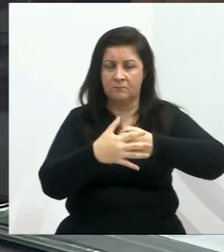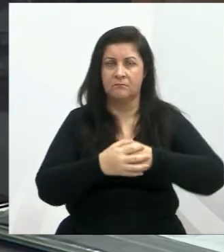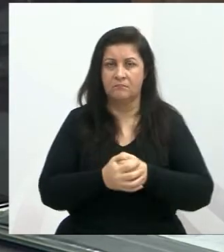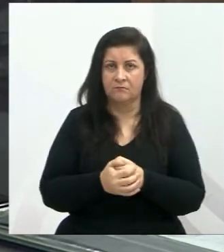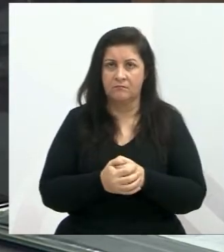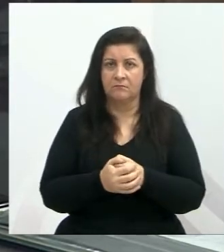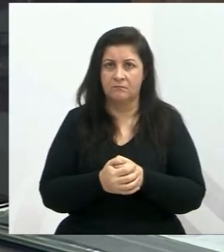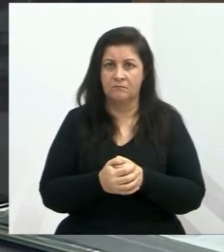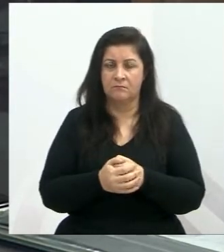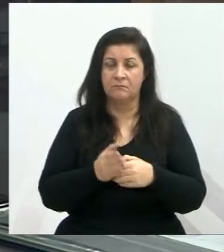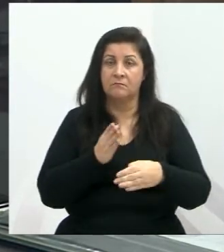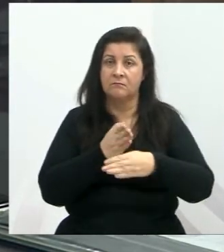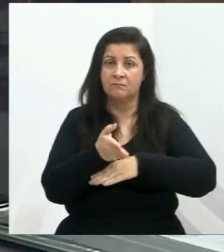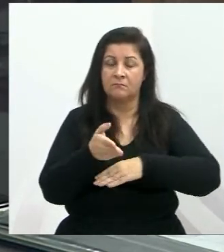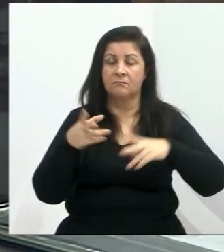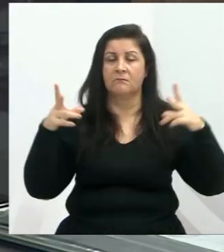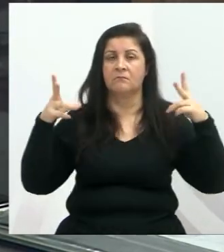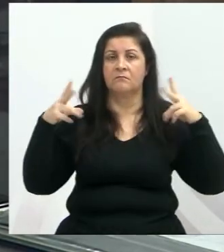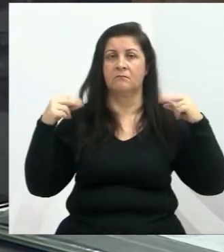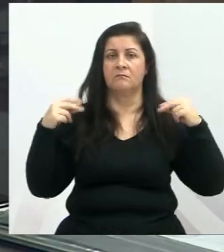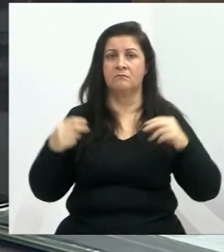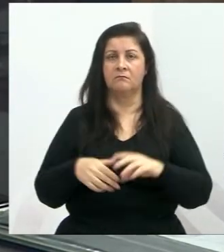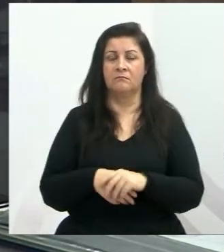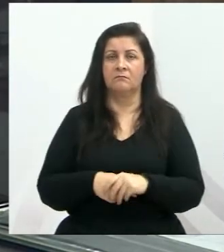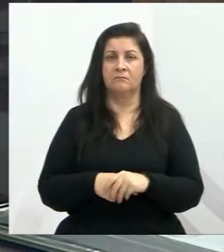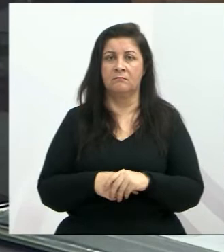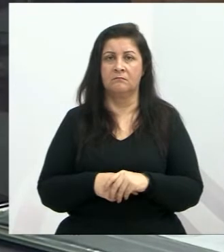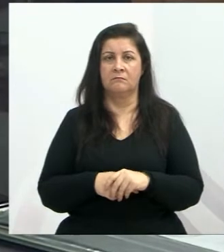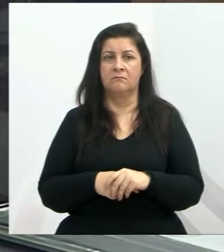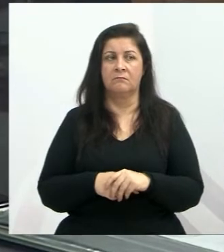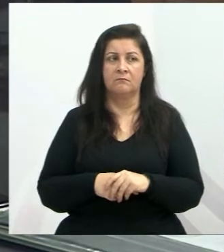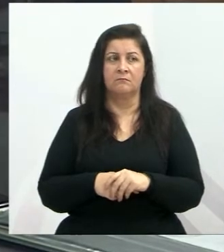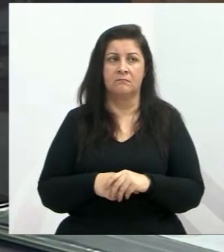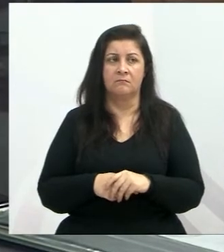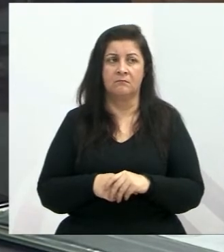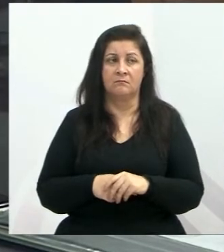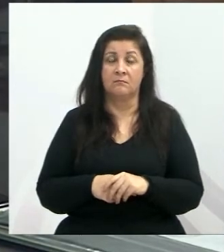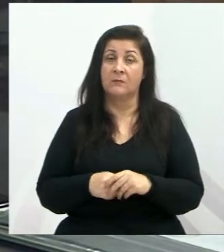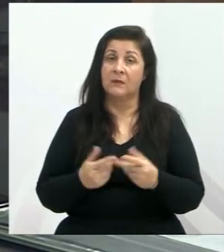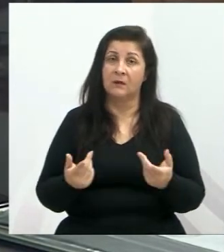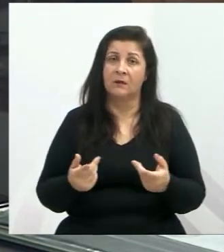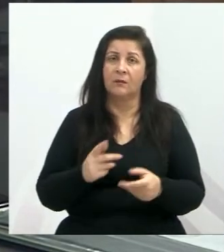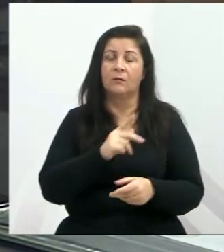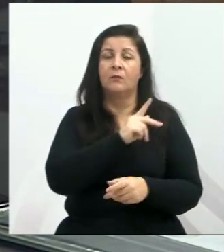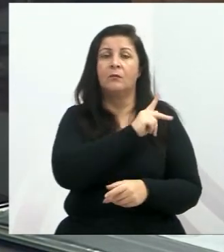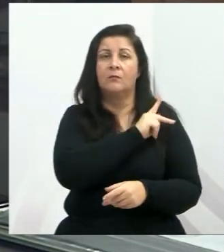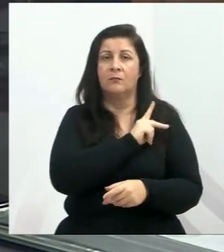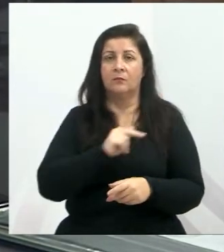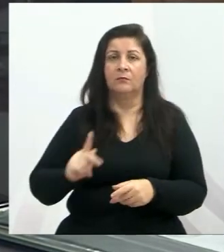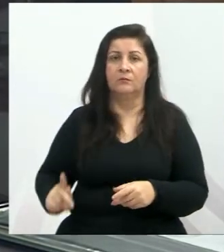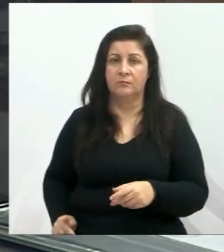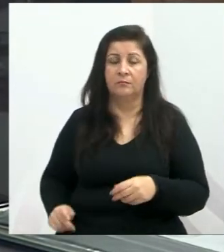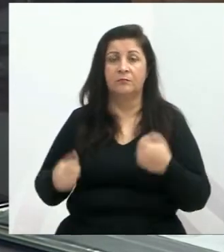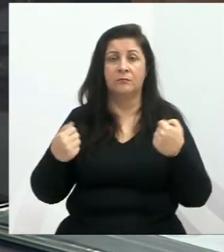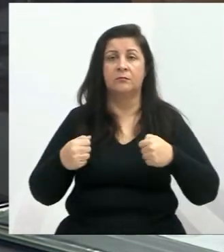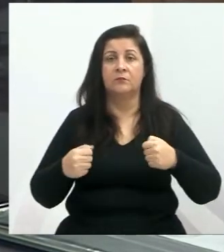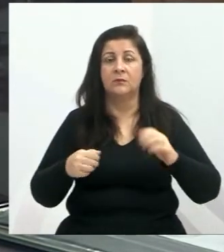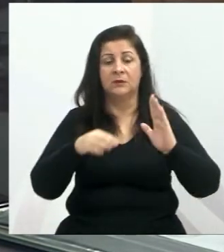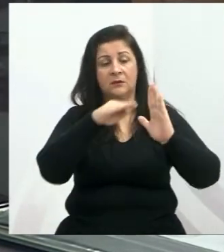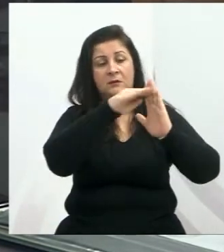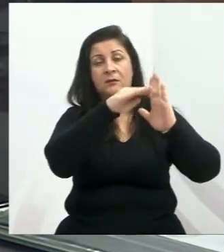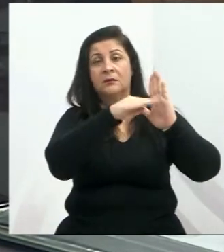essas pessoas também sejam vacinadas. E aí cabe ao senhor presidente declarar, né, quem são as pessoas e quais as pessoas eles